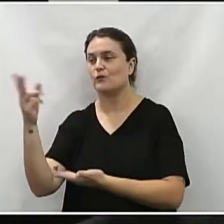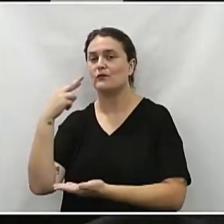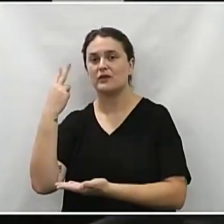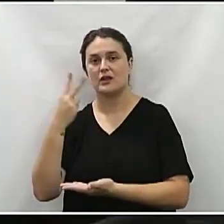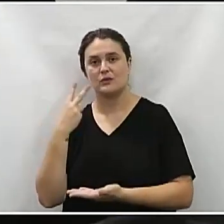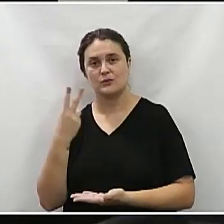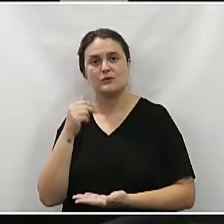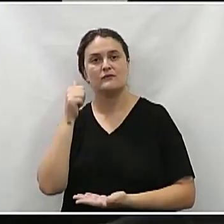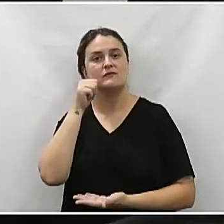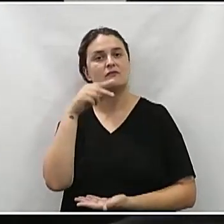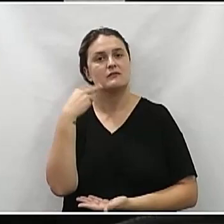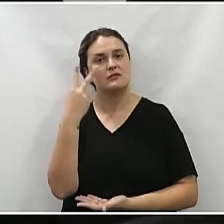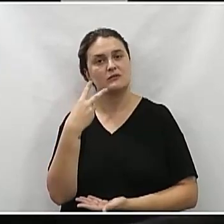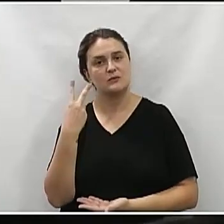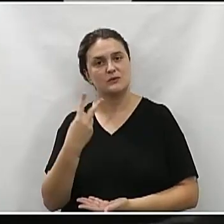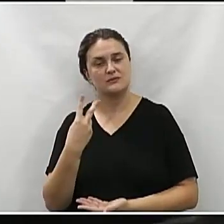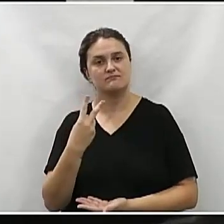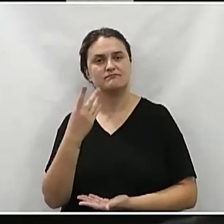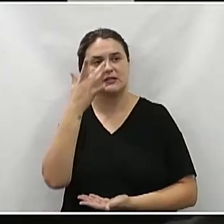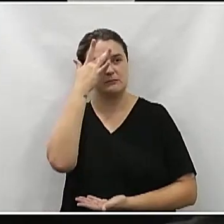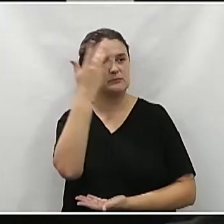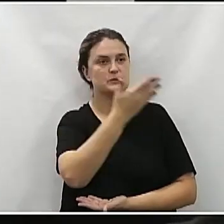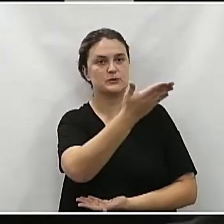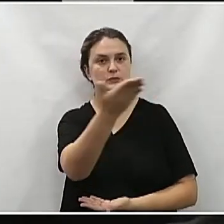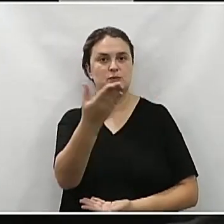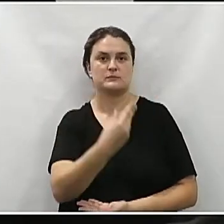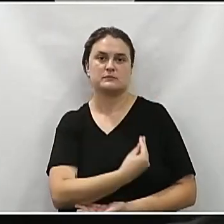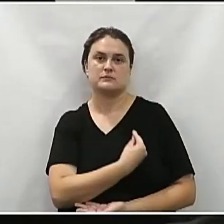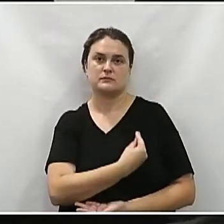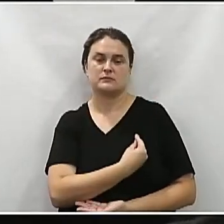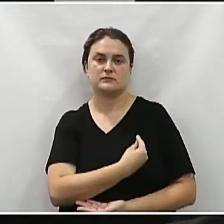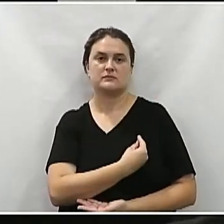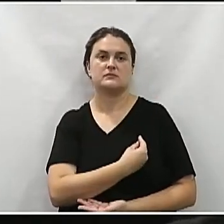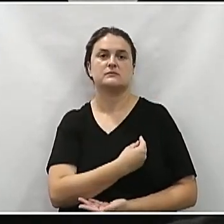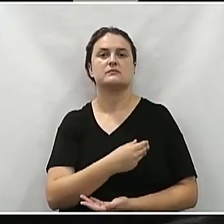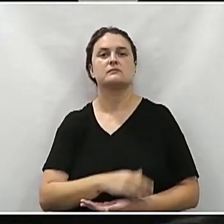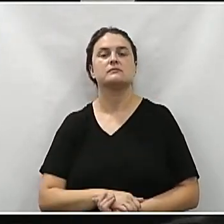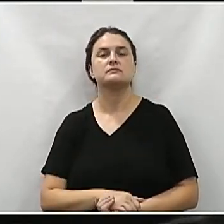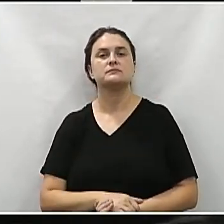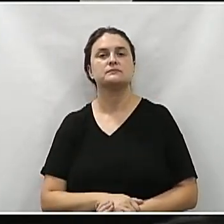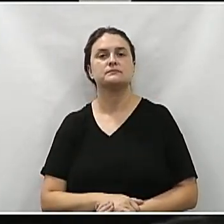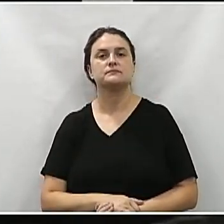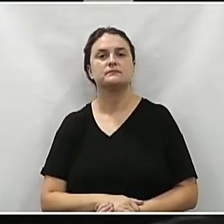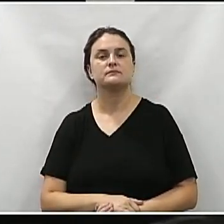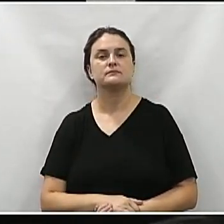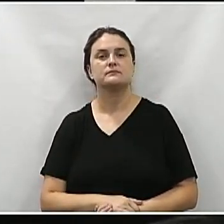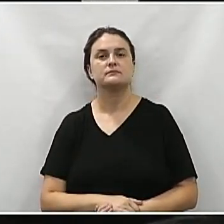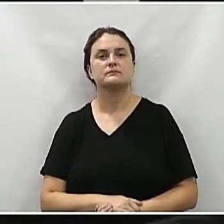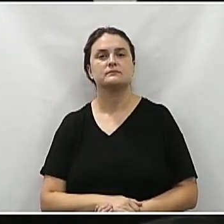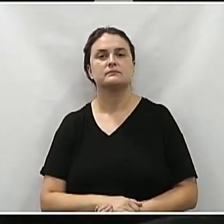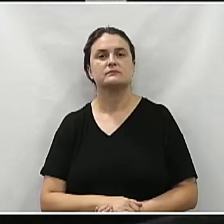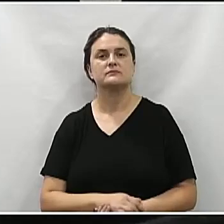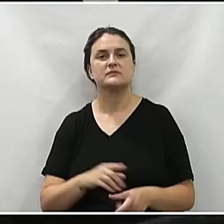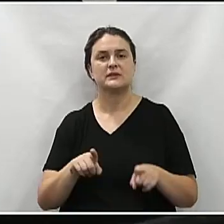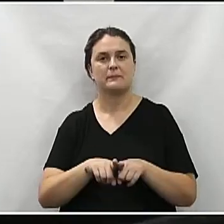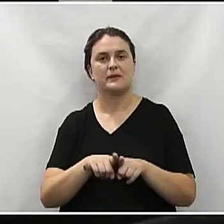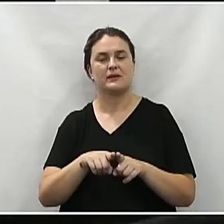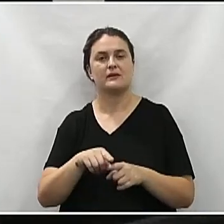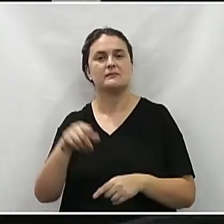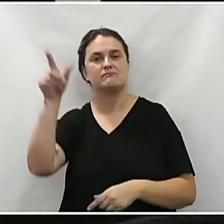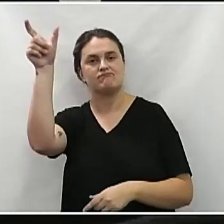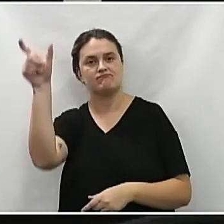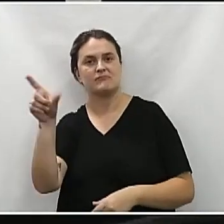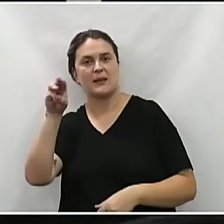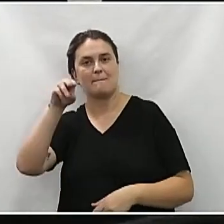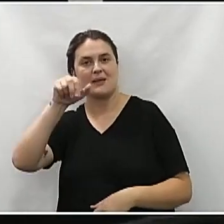vereadoras munícipes presentes pessoas já nominadas também Márcio Otzic presidente